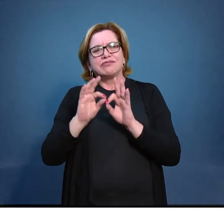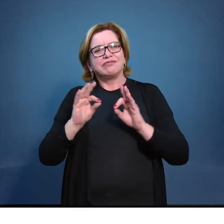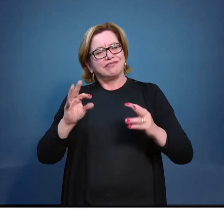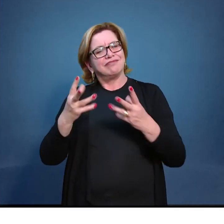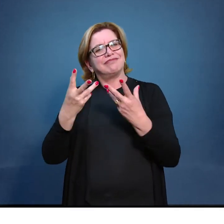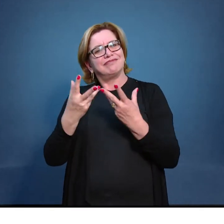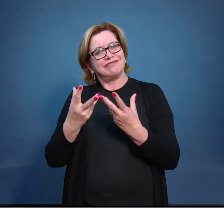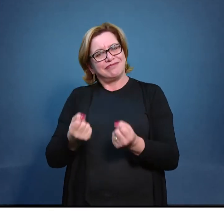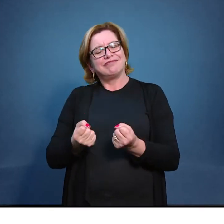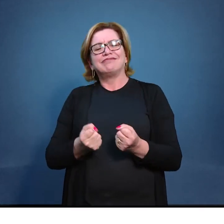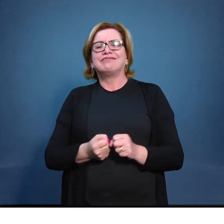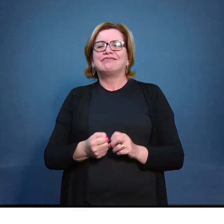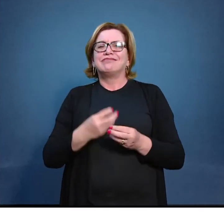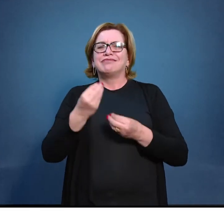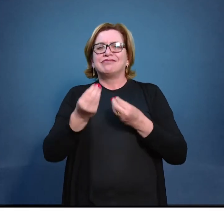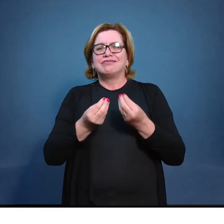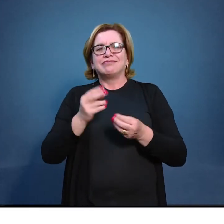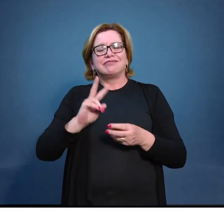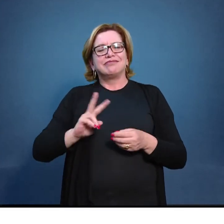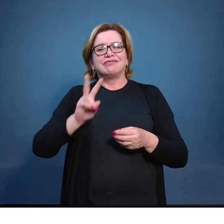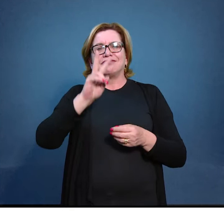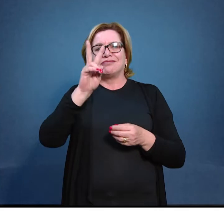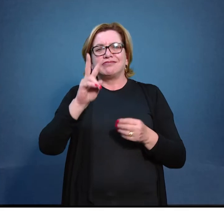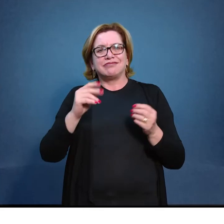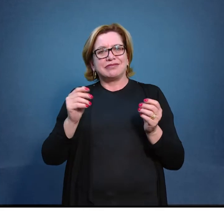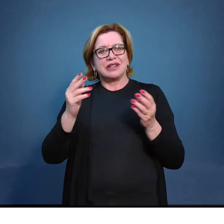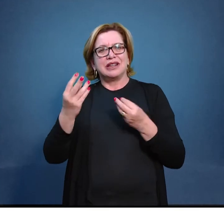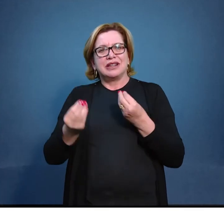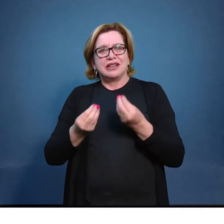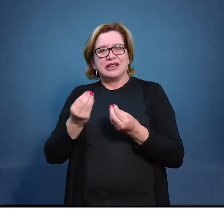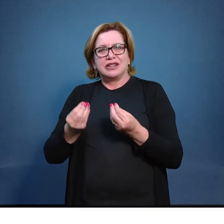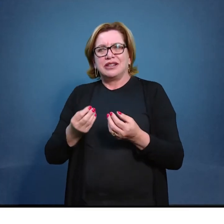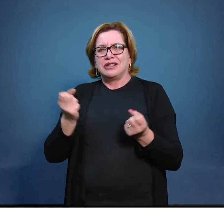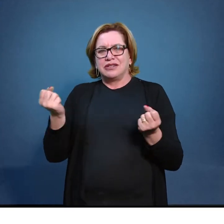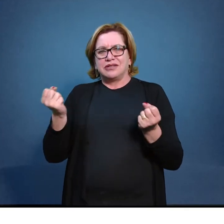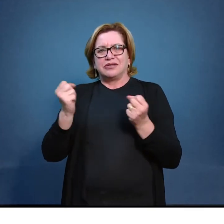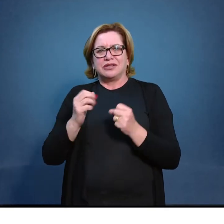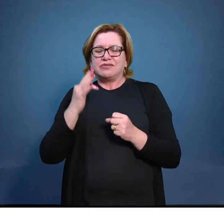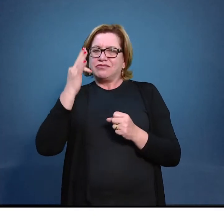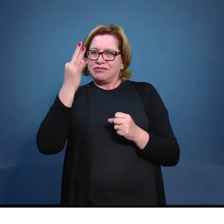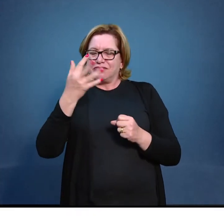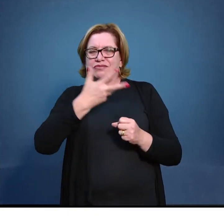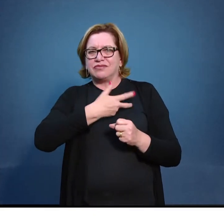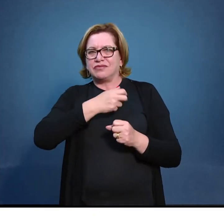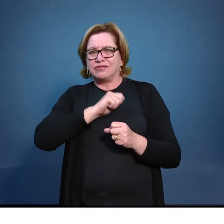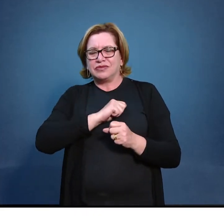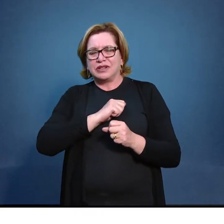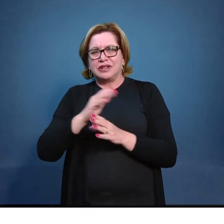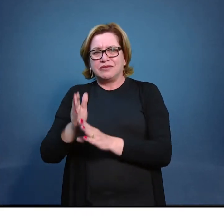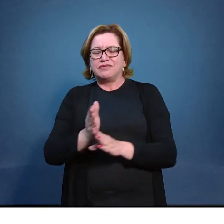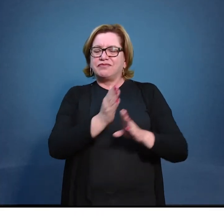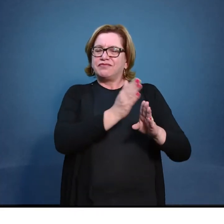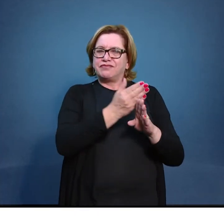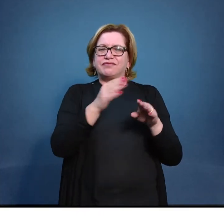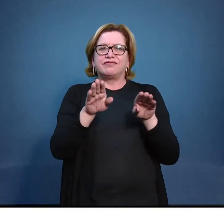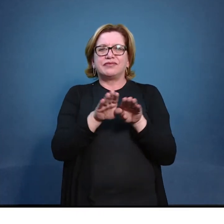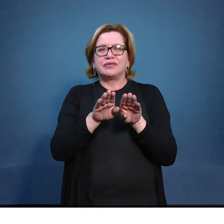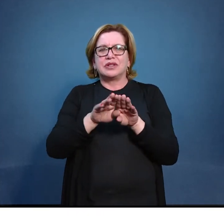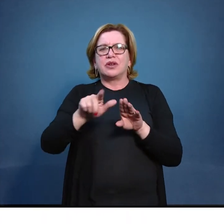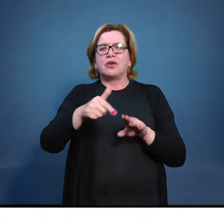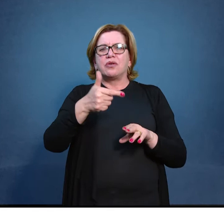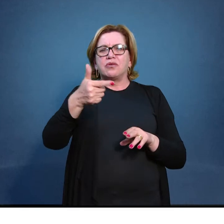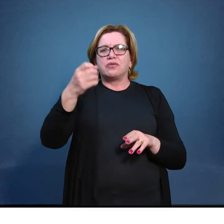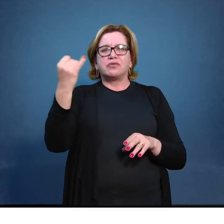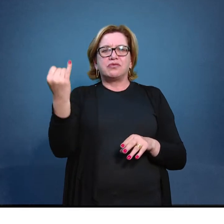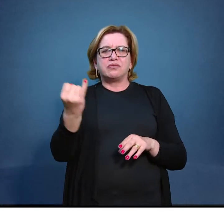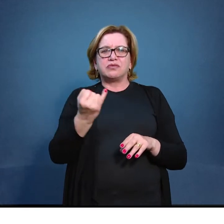simplesmente pode acatar aquele valor, ficando sujeito a uma fiscalização futura. Um outro aspecto interessante desse tópico